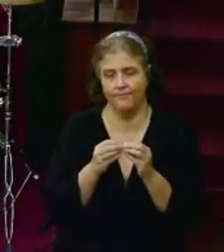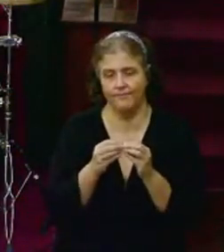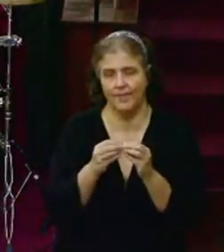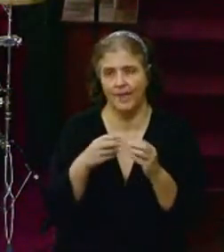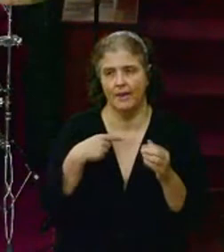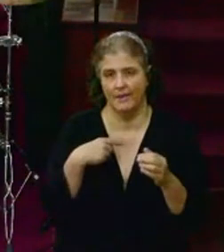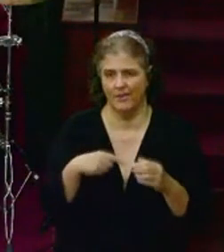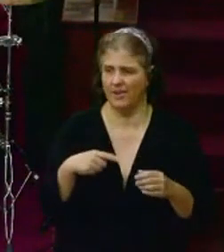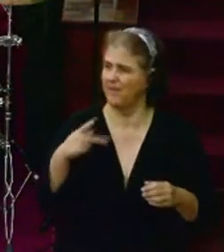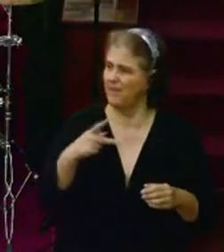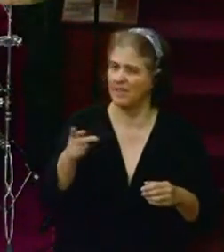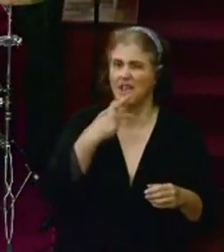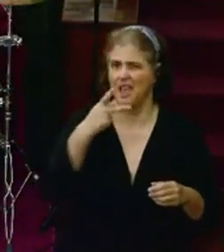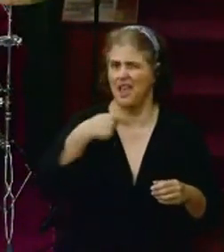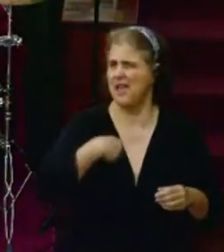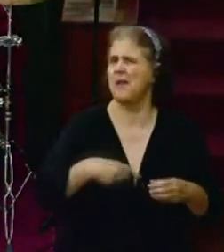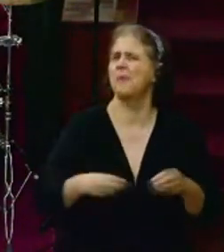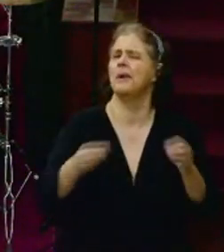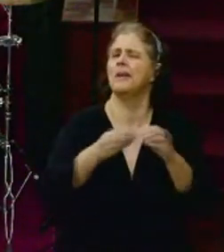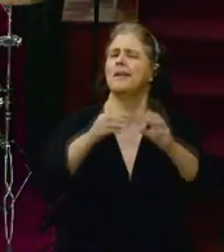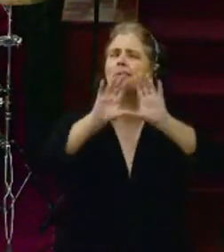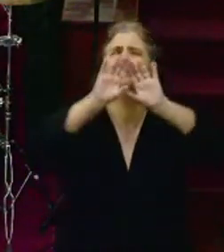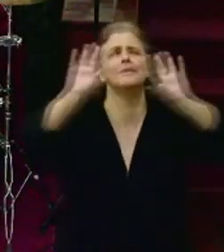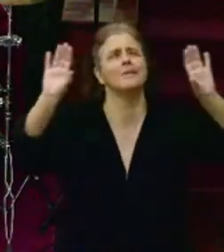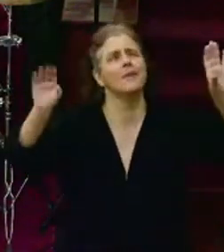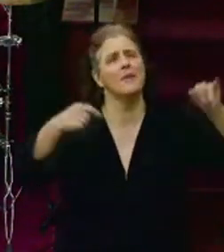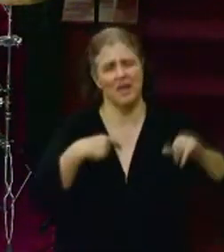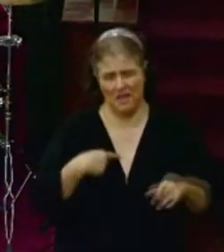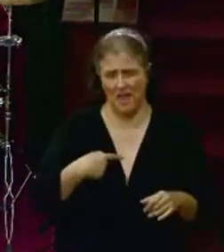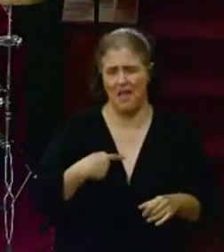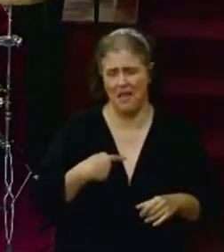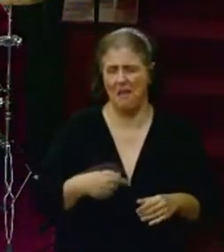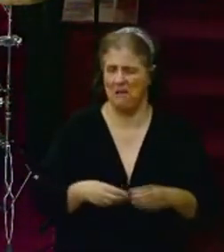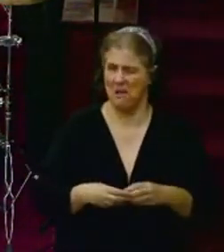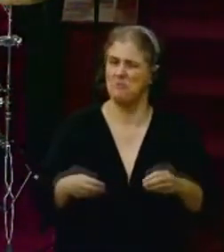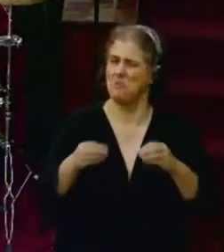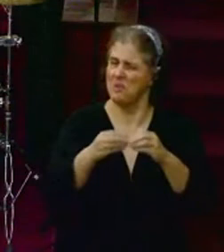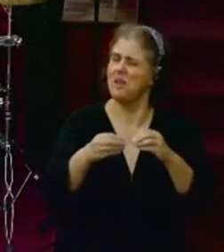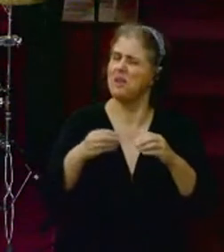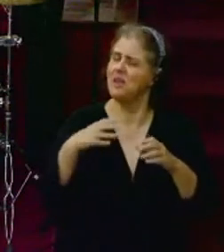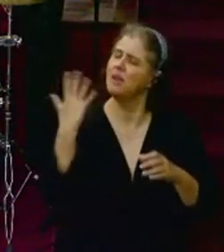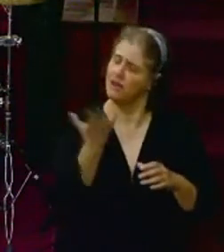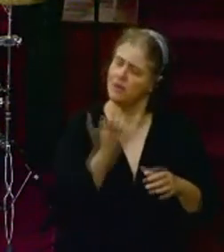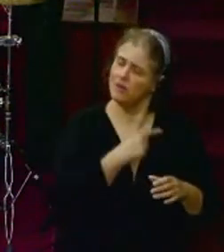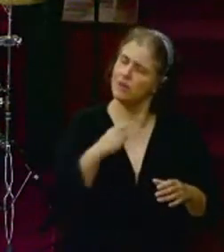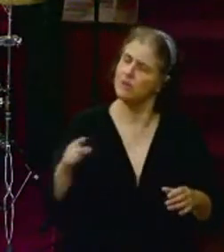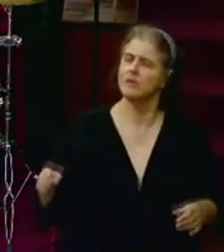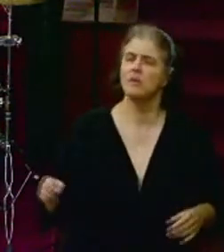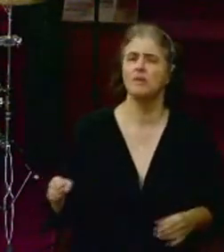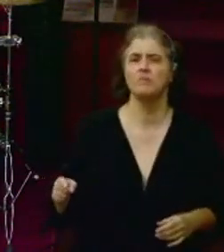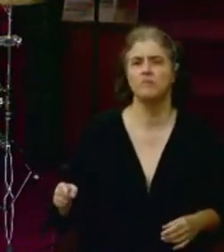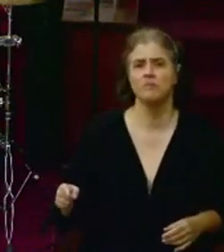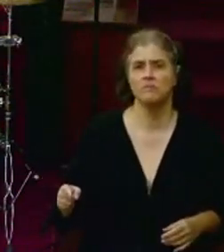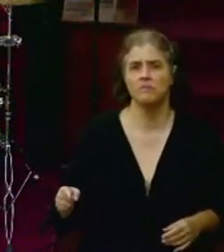céu, eu mereço a salvação, eu mereço um lugar na eternidade. O que nós